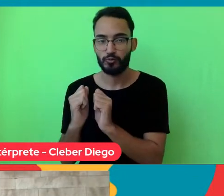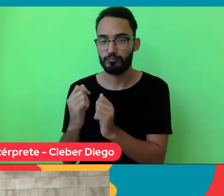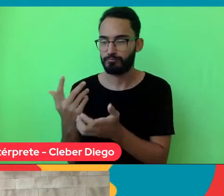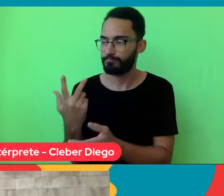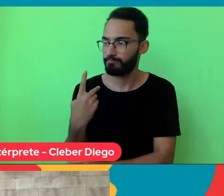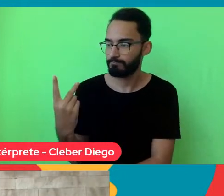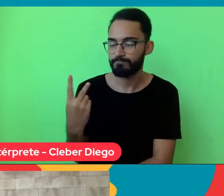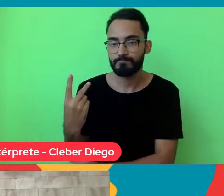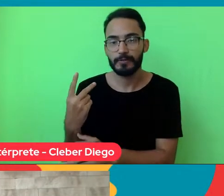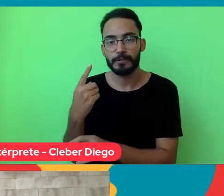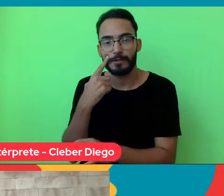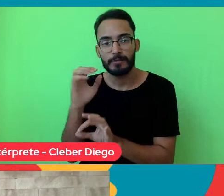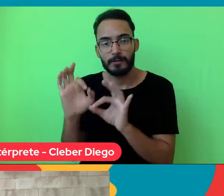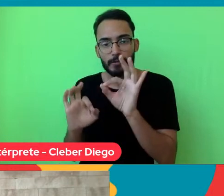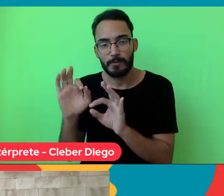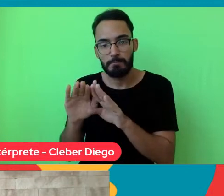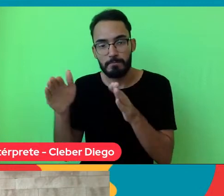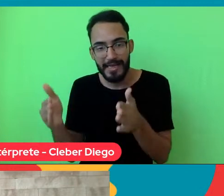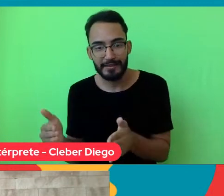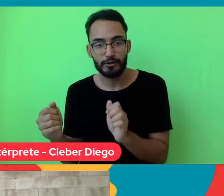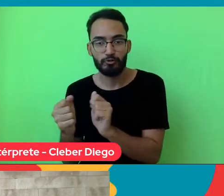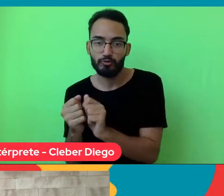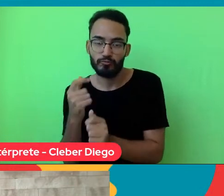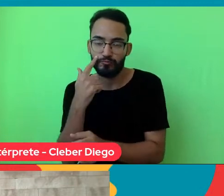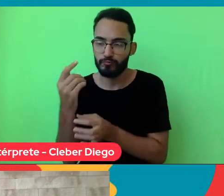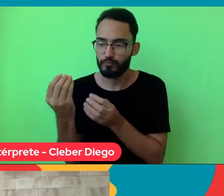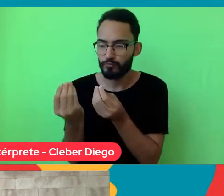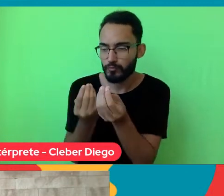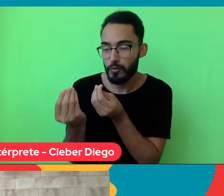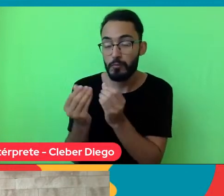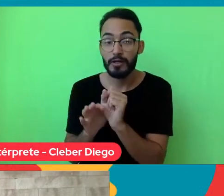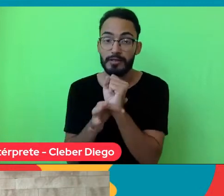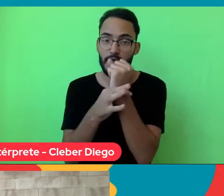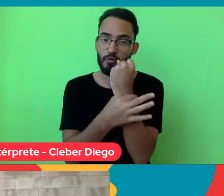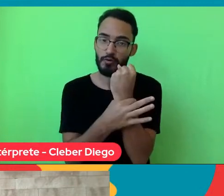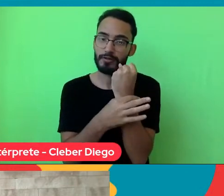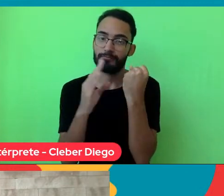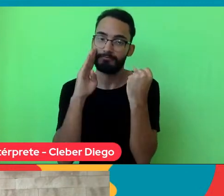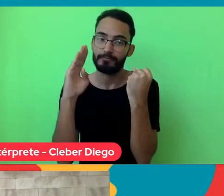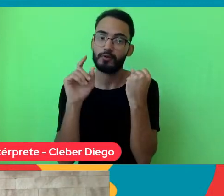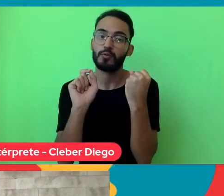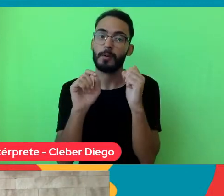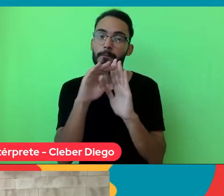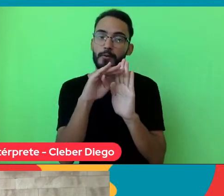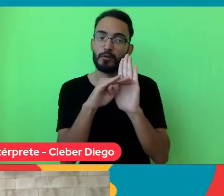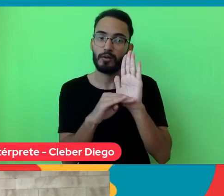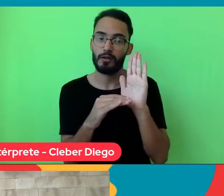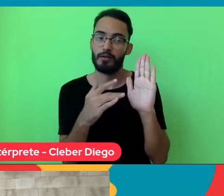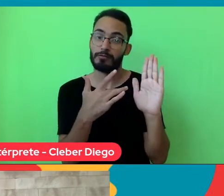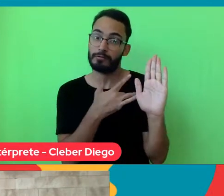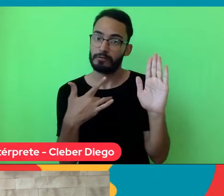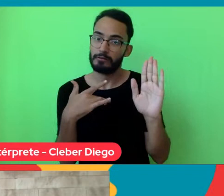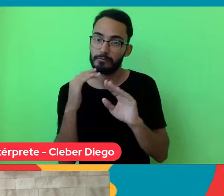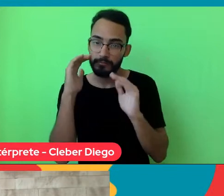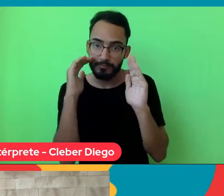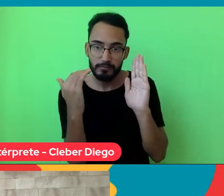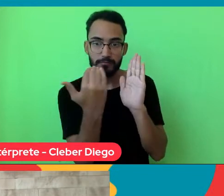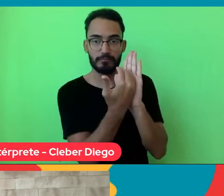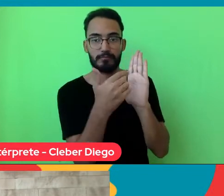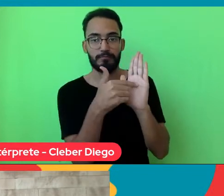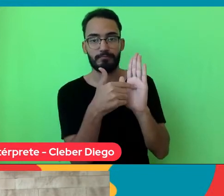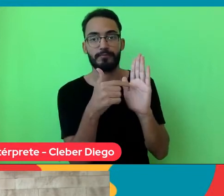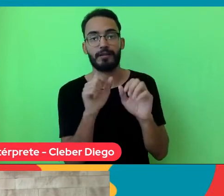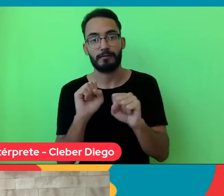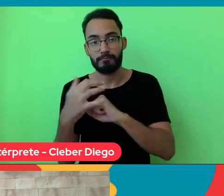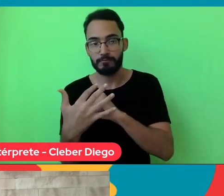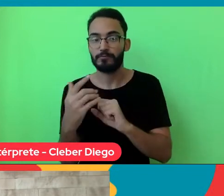nas nossa mesa, até mesmo por uma questão de segurança por conta do protocolo da Covid-19. A gente está mantendo o